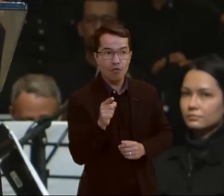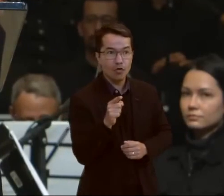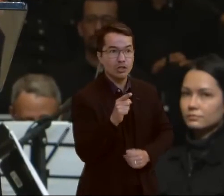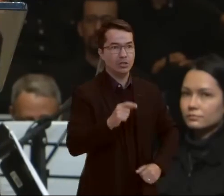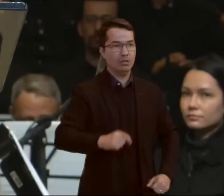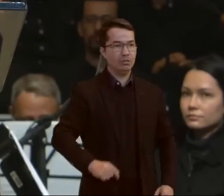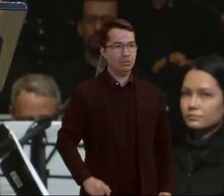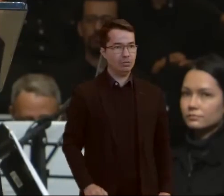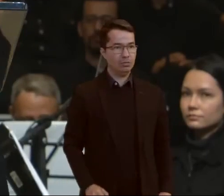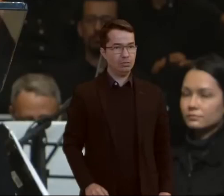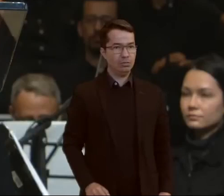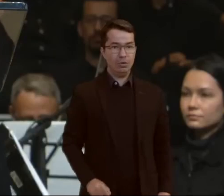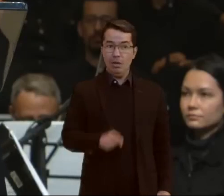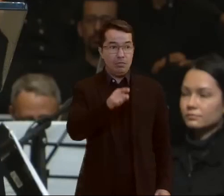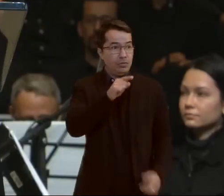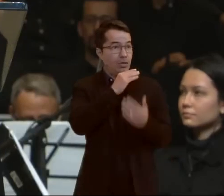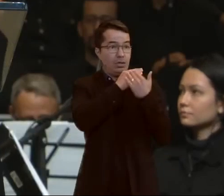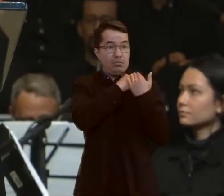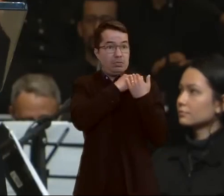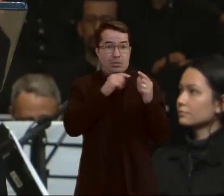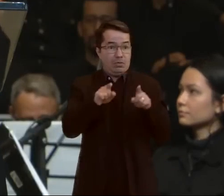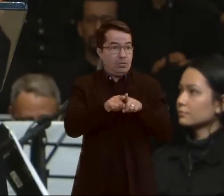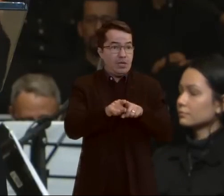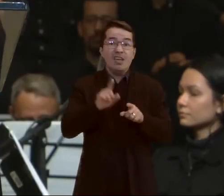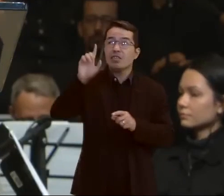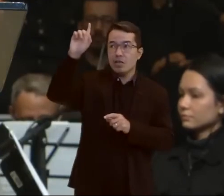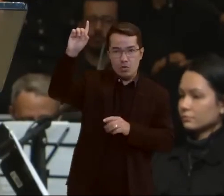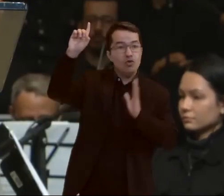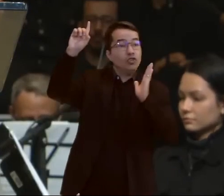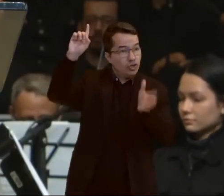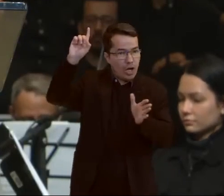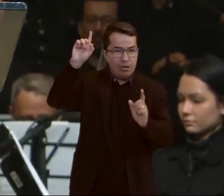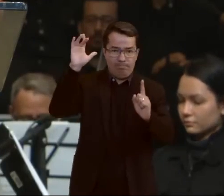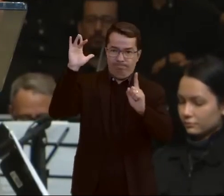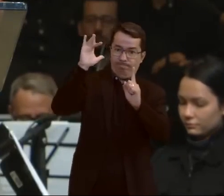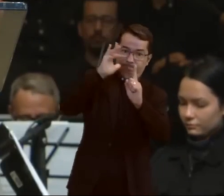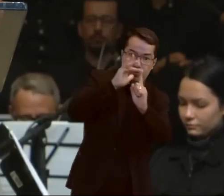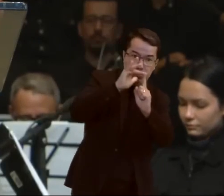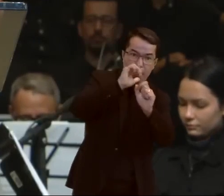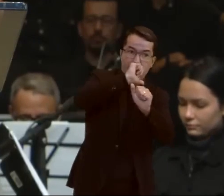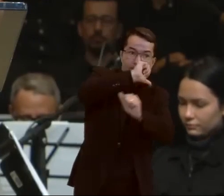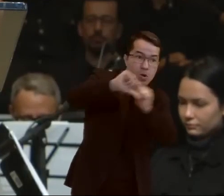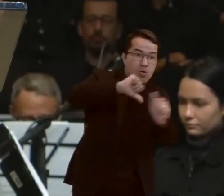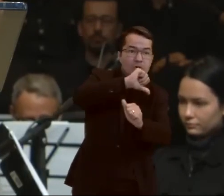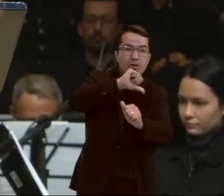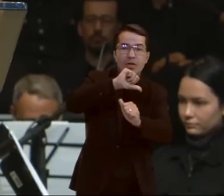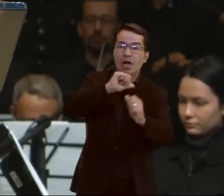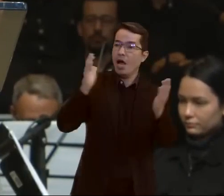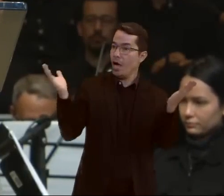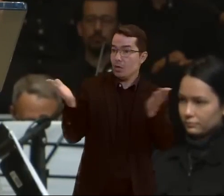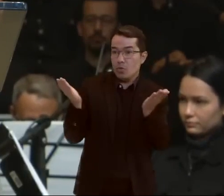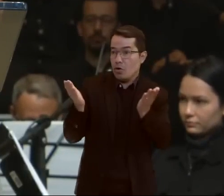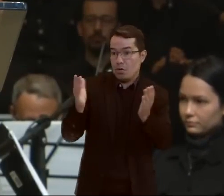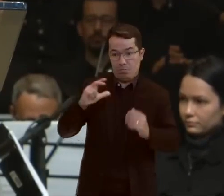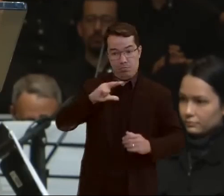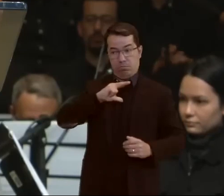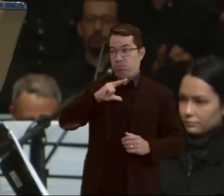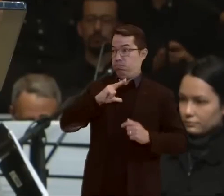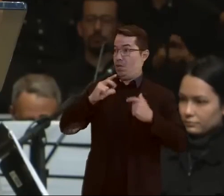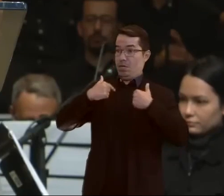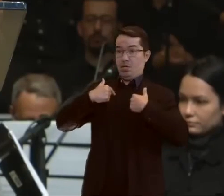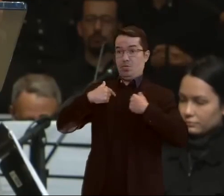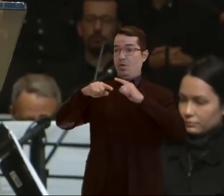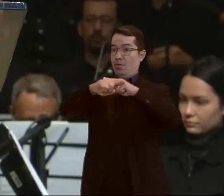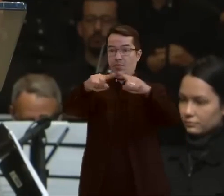coisas, você tem que se aplicar a algumas coisas, você tem que buscar algumas coisas. E é